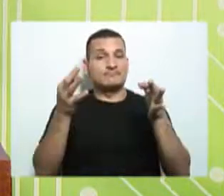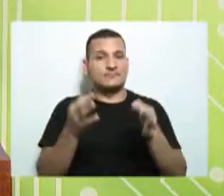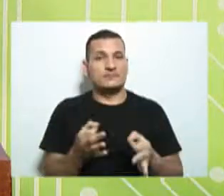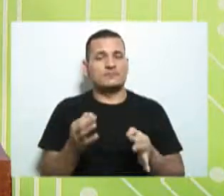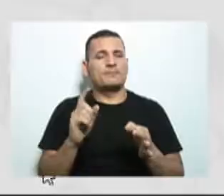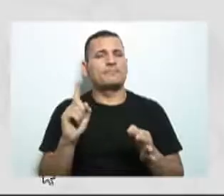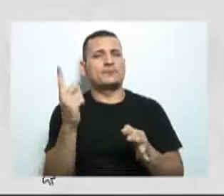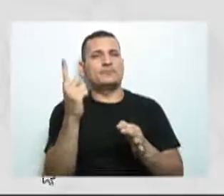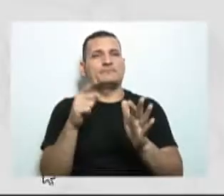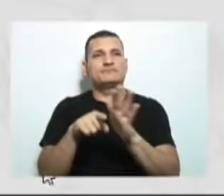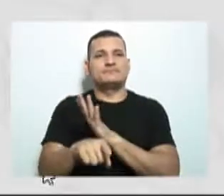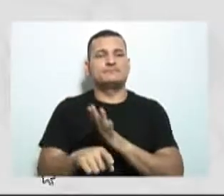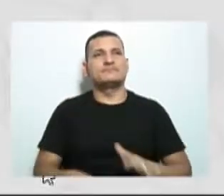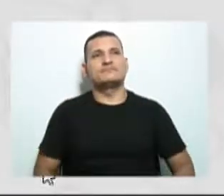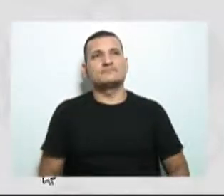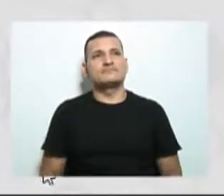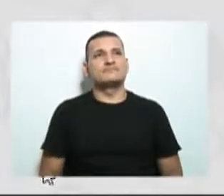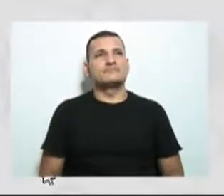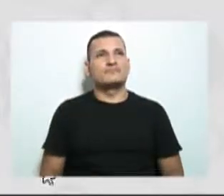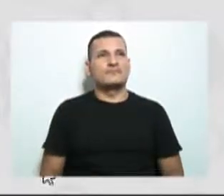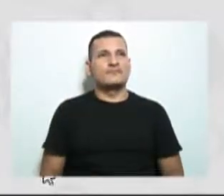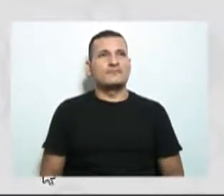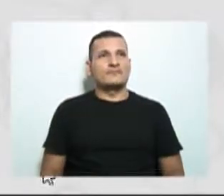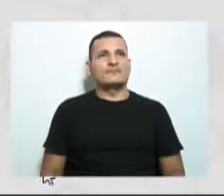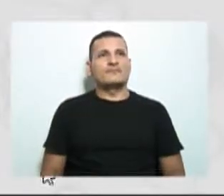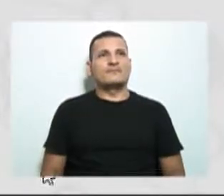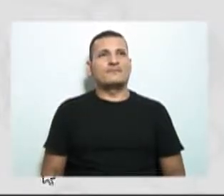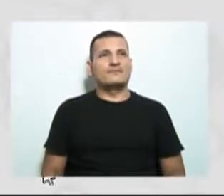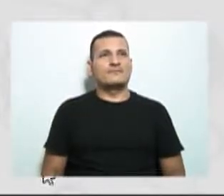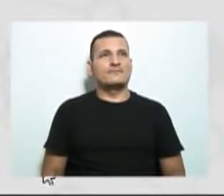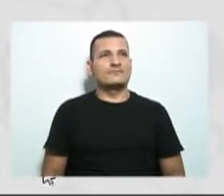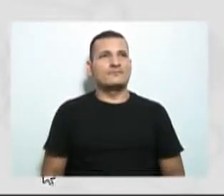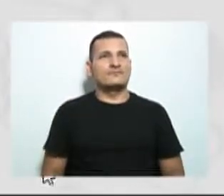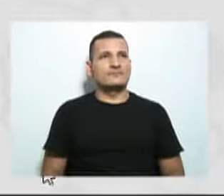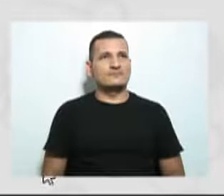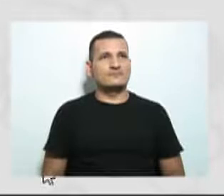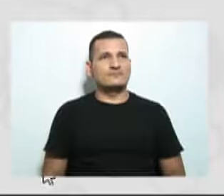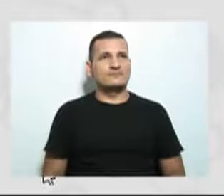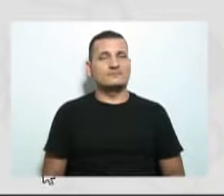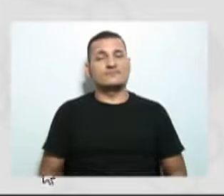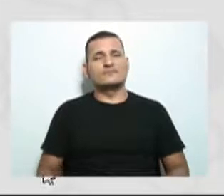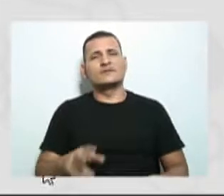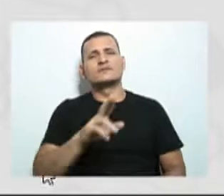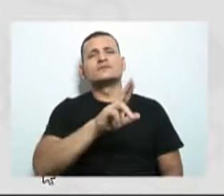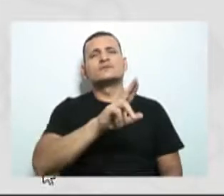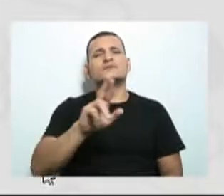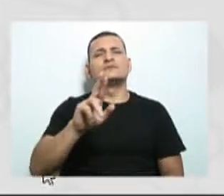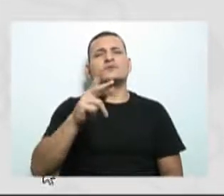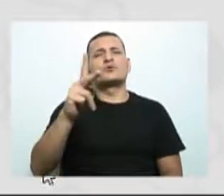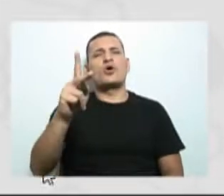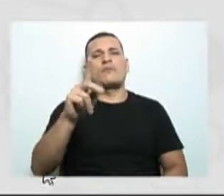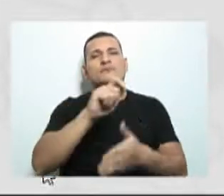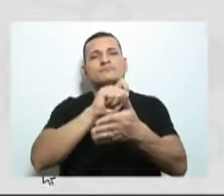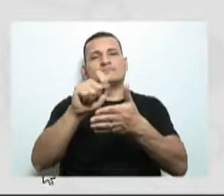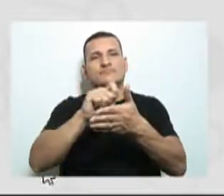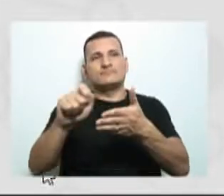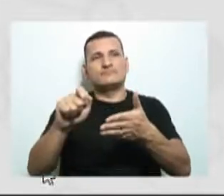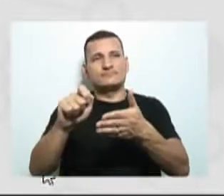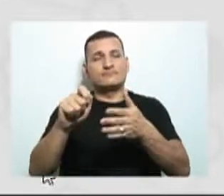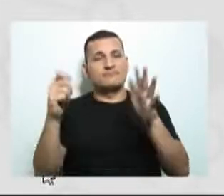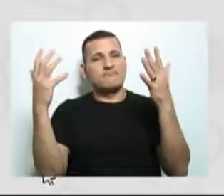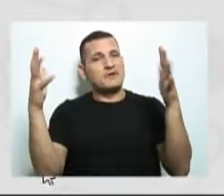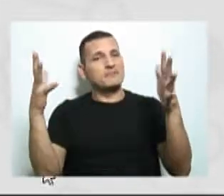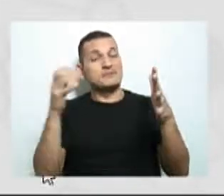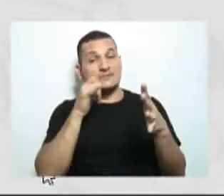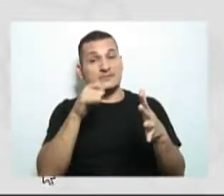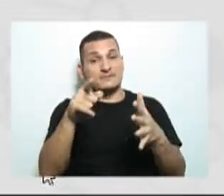primeira, olha lá, primeira questão. Escreva seu nome no quadrado abaixo. Parabéns, você que escreveu o